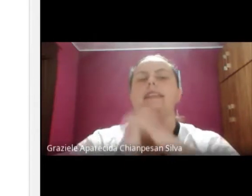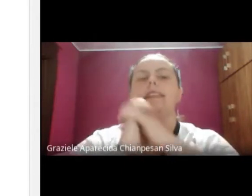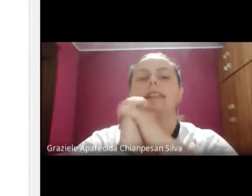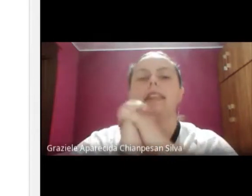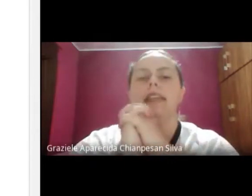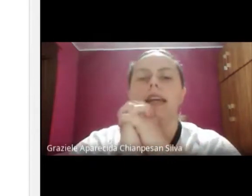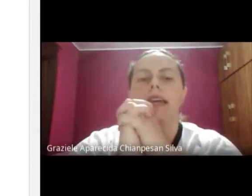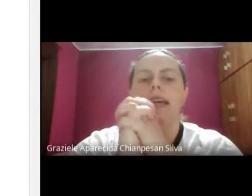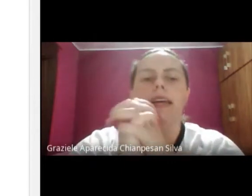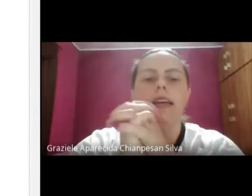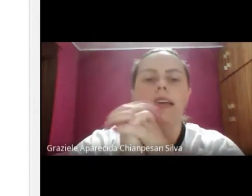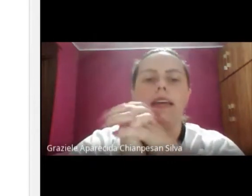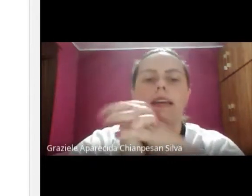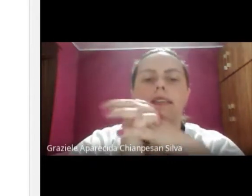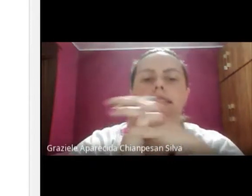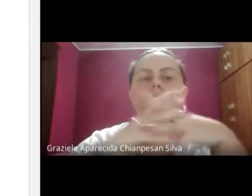fala